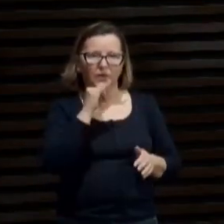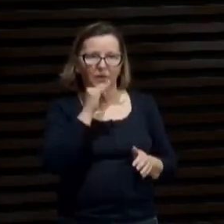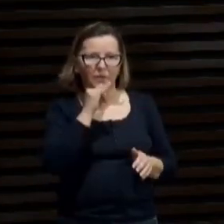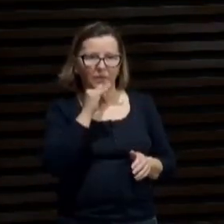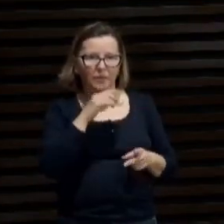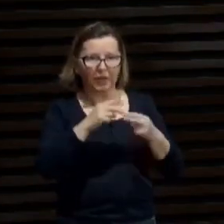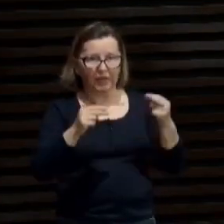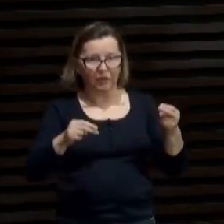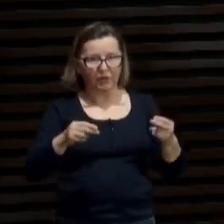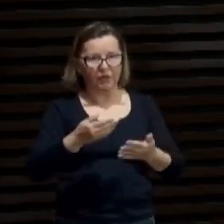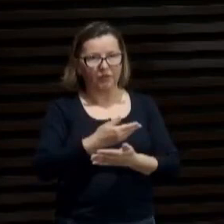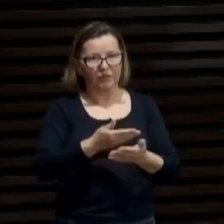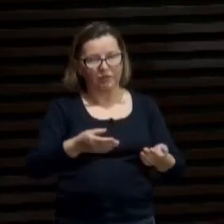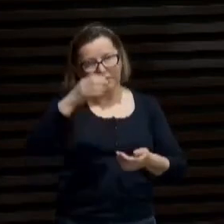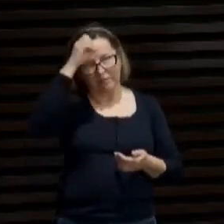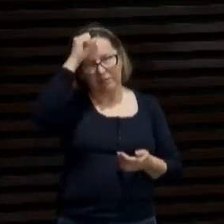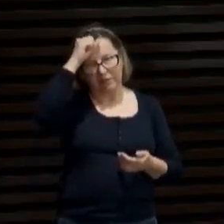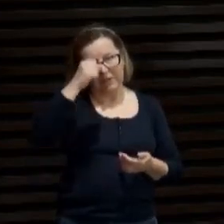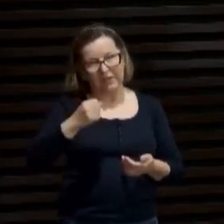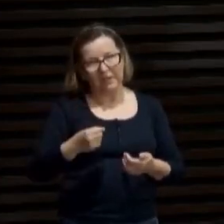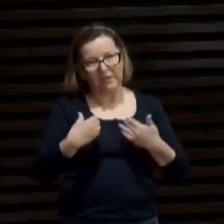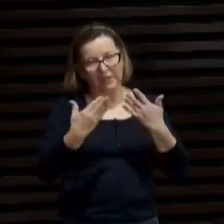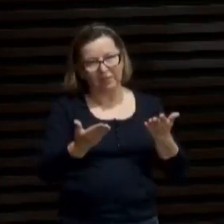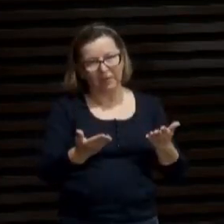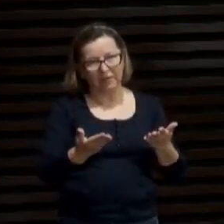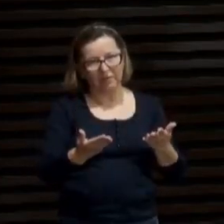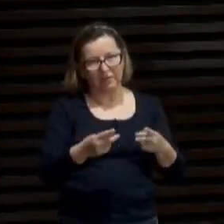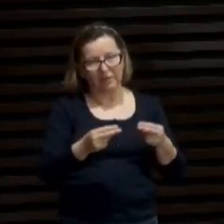ouvistes, aquilo que recebestes, aquilo que